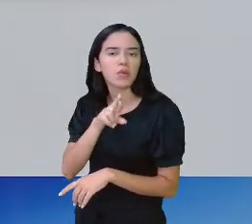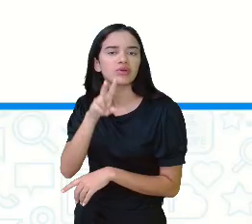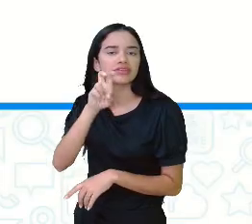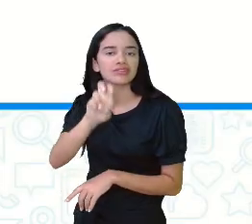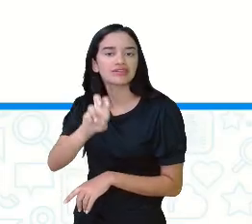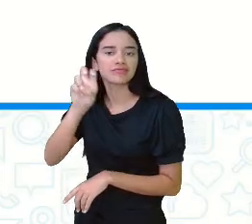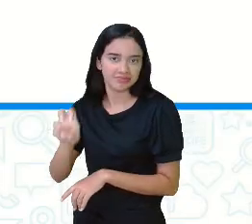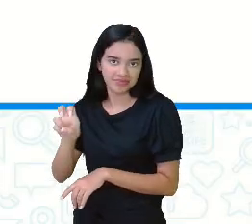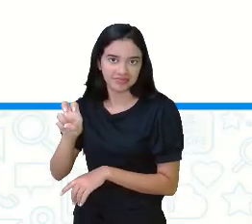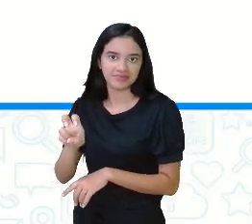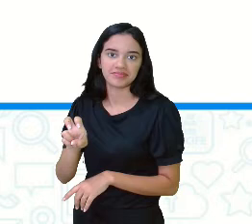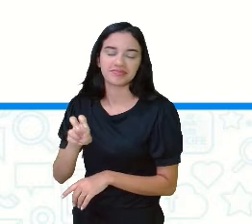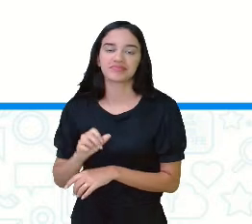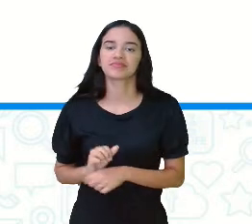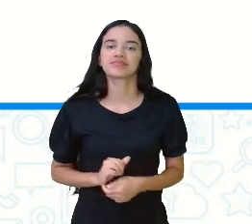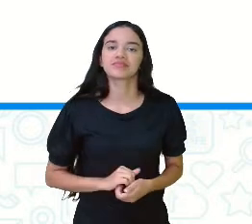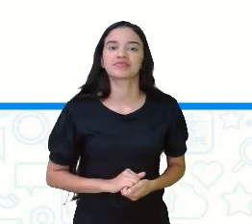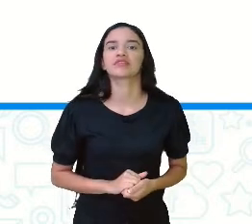55.